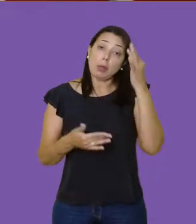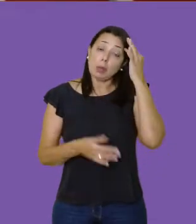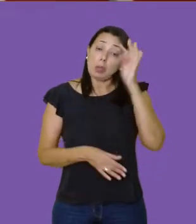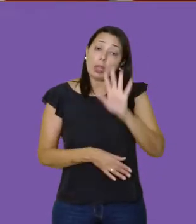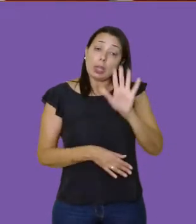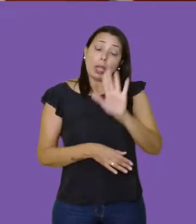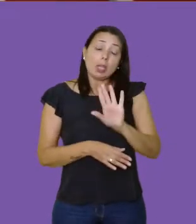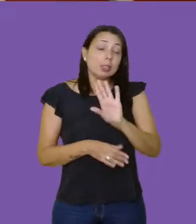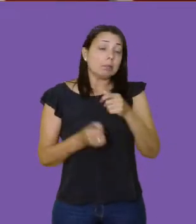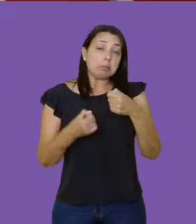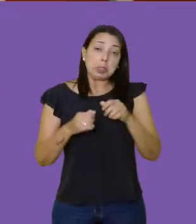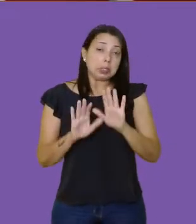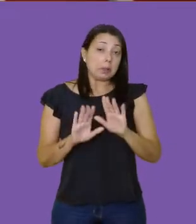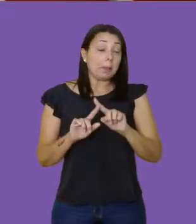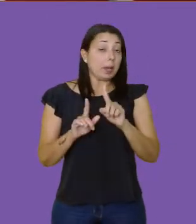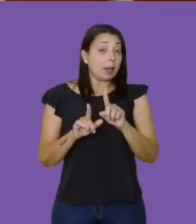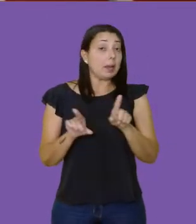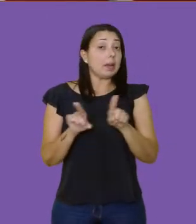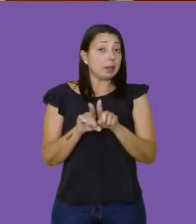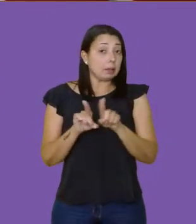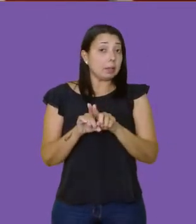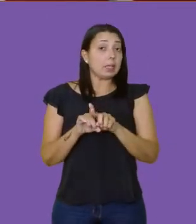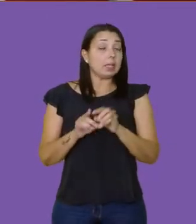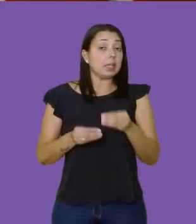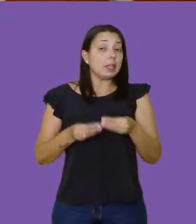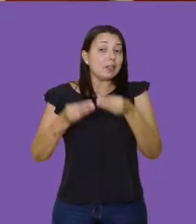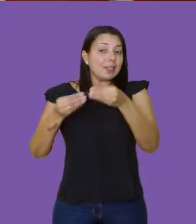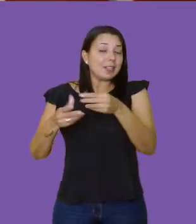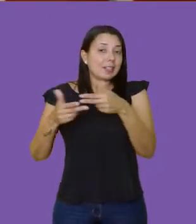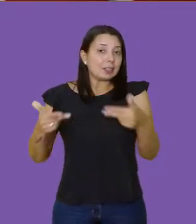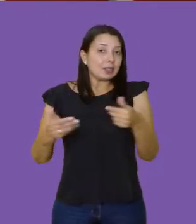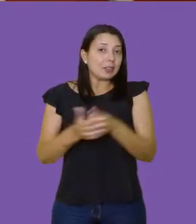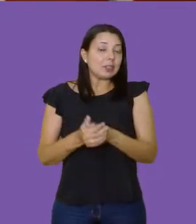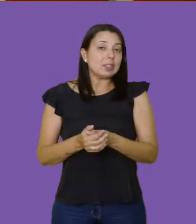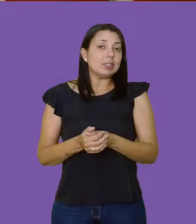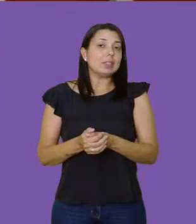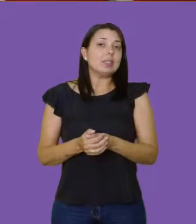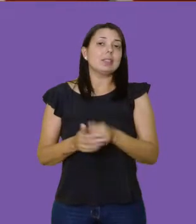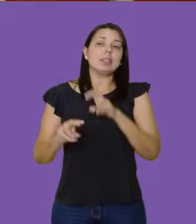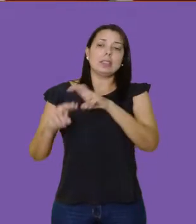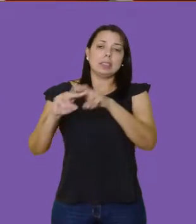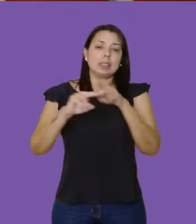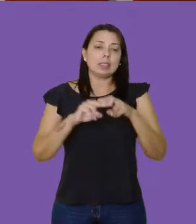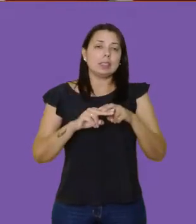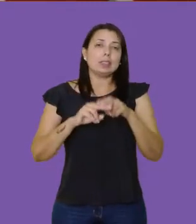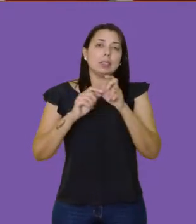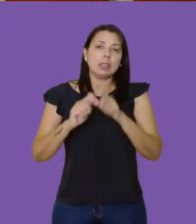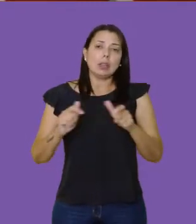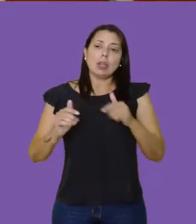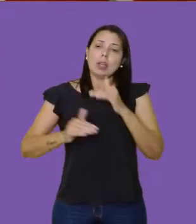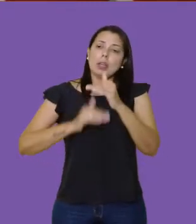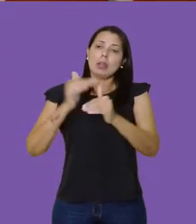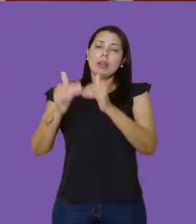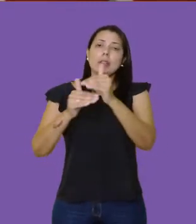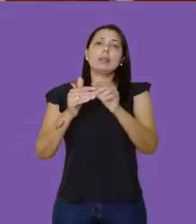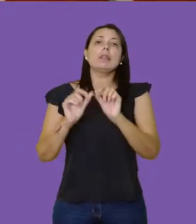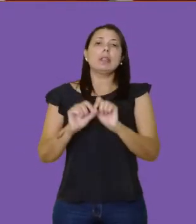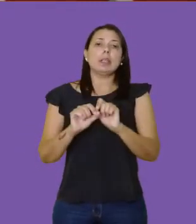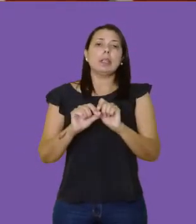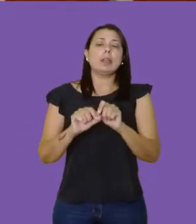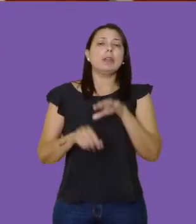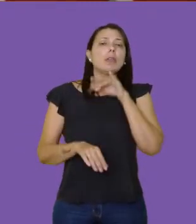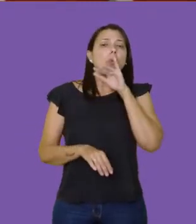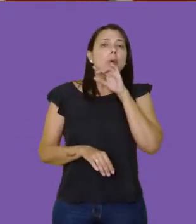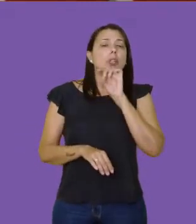até desnecessário. Só que ao mesmo tempo em que eles dão essa reserva de assentos e colocam essa gradatividade terrível,